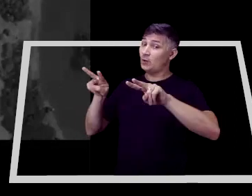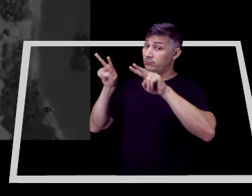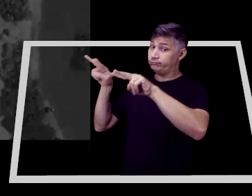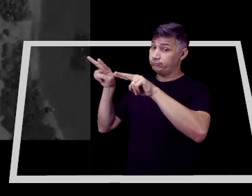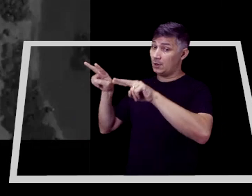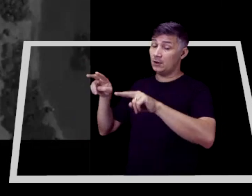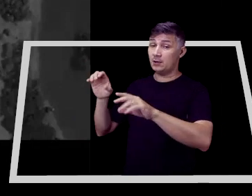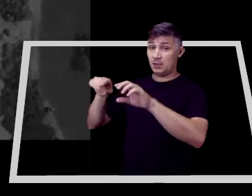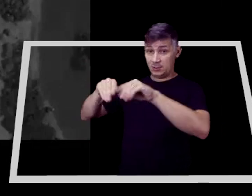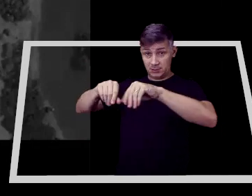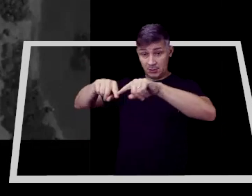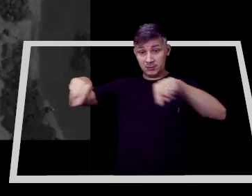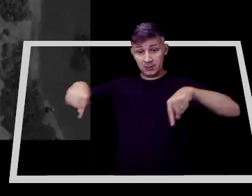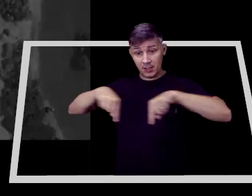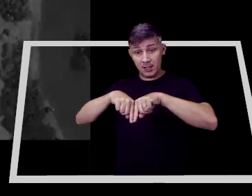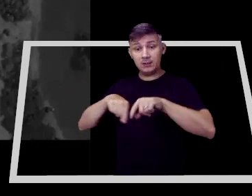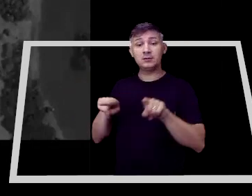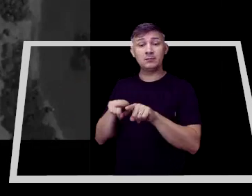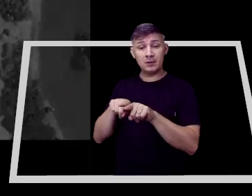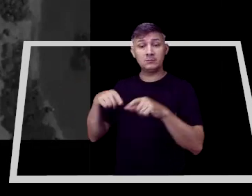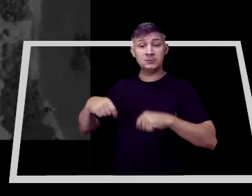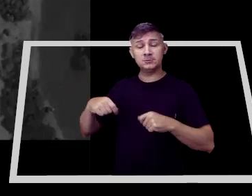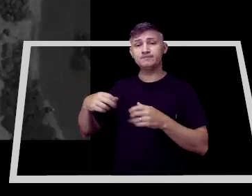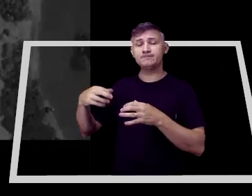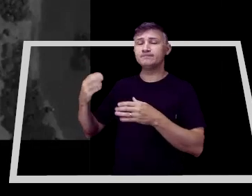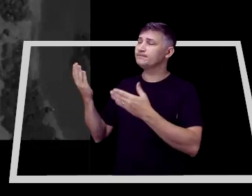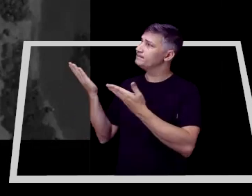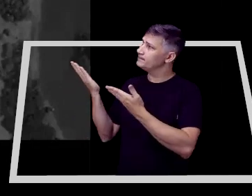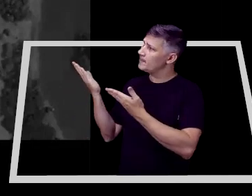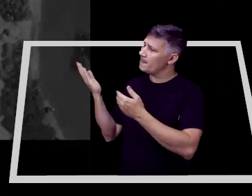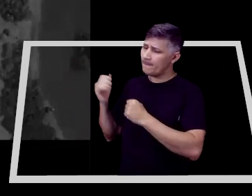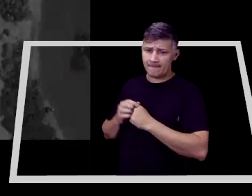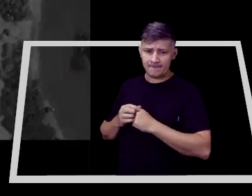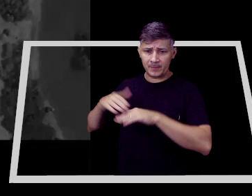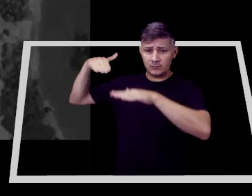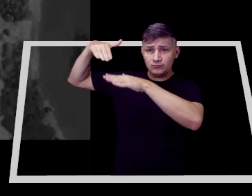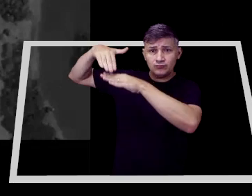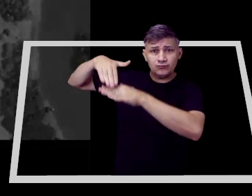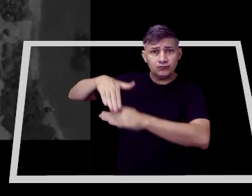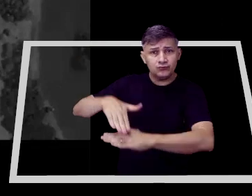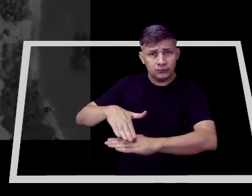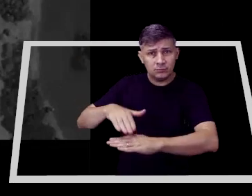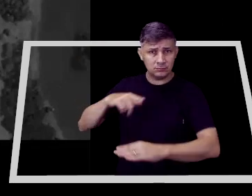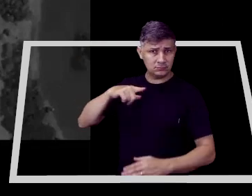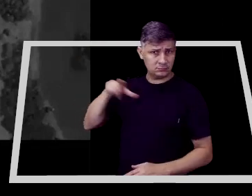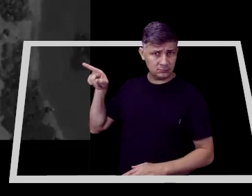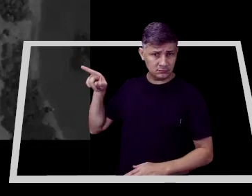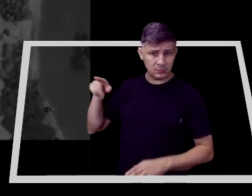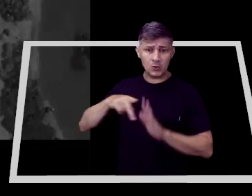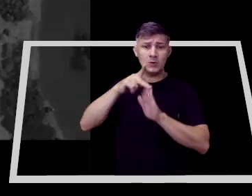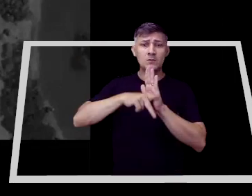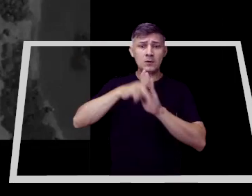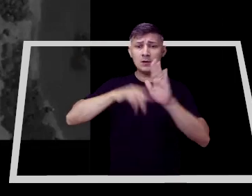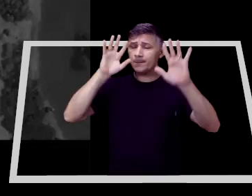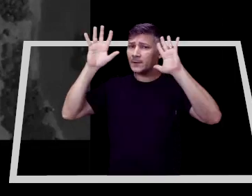do terreno, um terreno que também tem um certo declive, o projeto